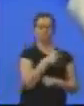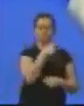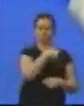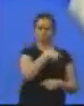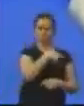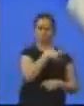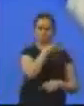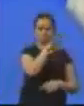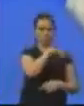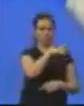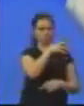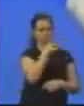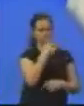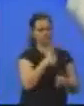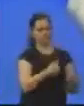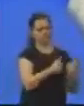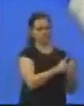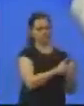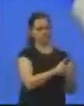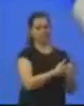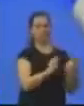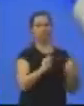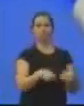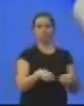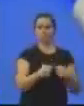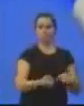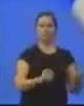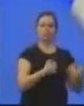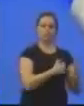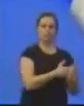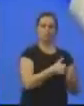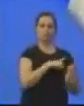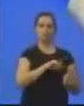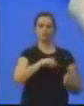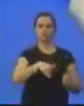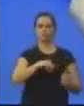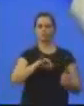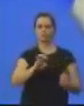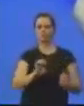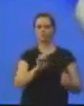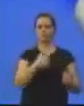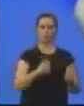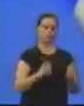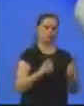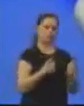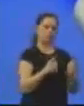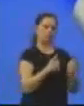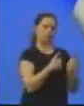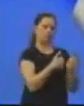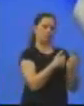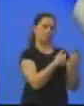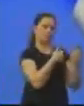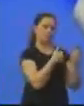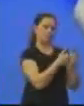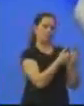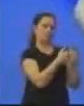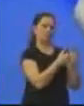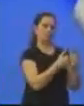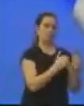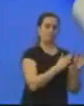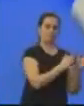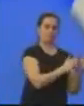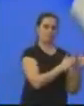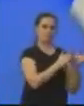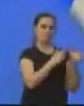assim, tão perto de 0? Tem. Quando a gente fala em limite, isso é muito próximo do ponto. Quando a gente diz